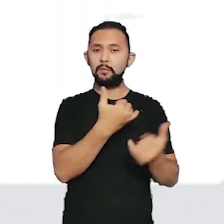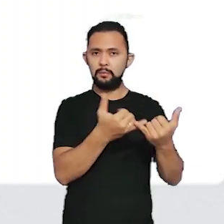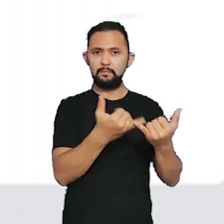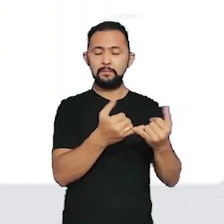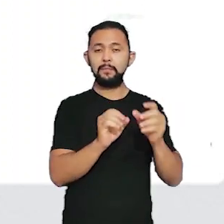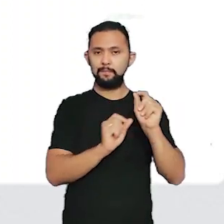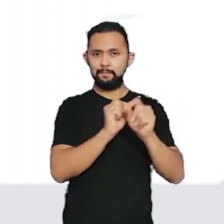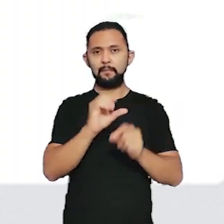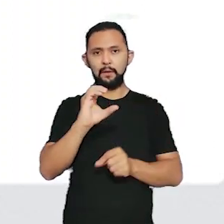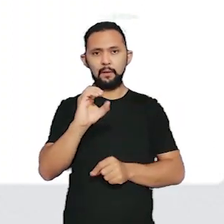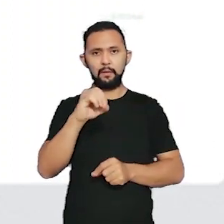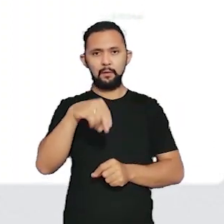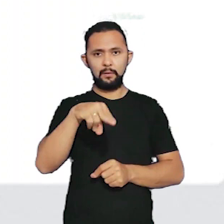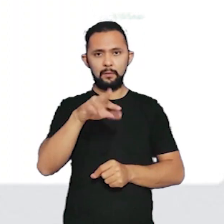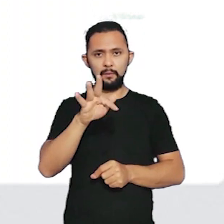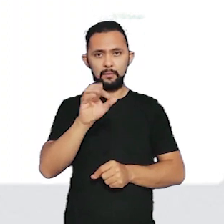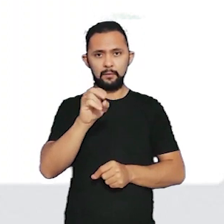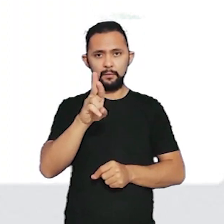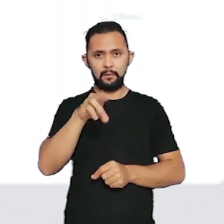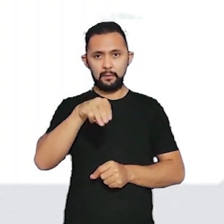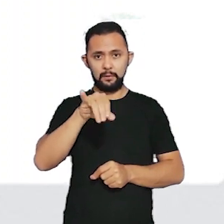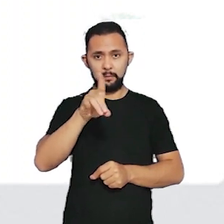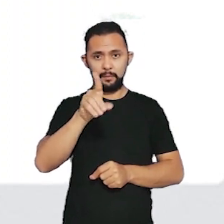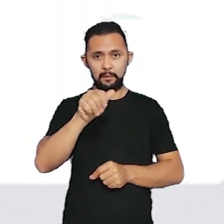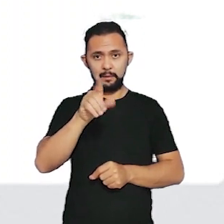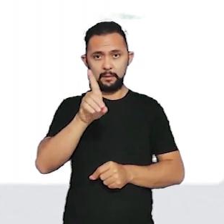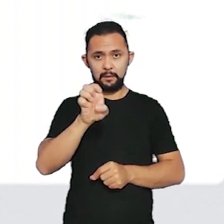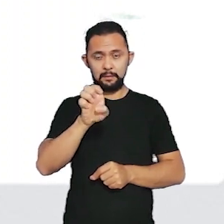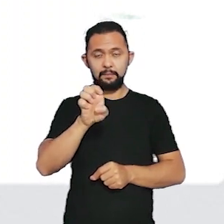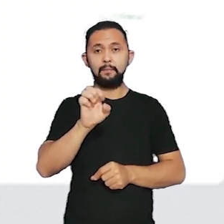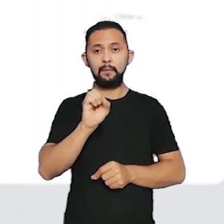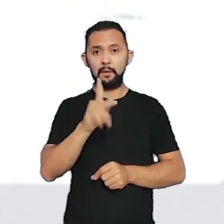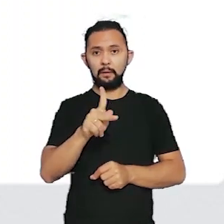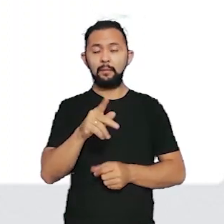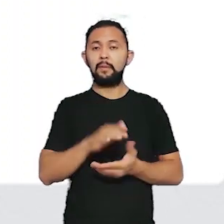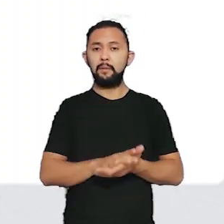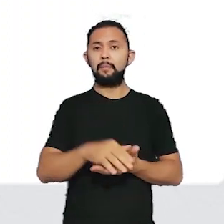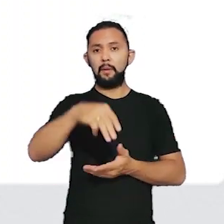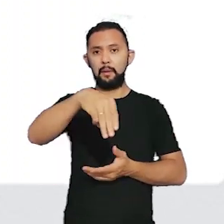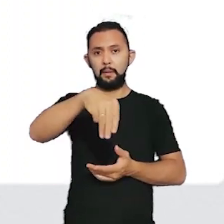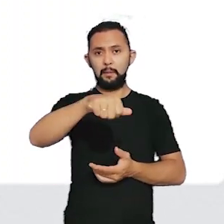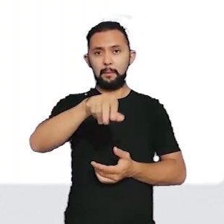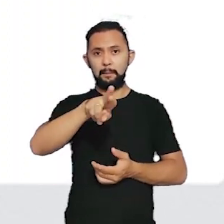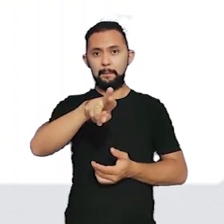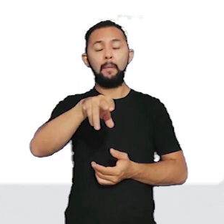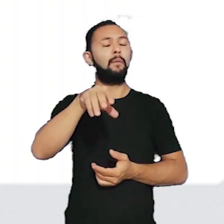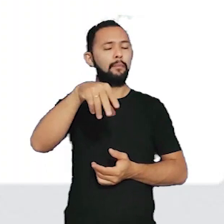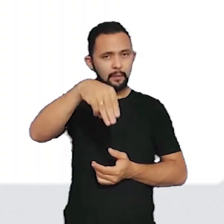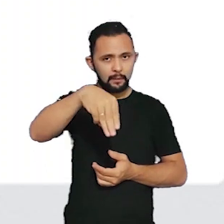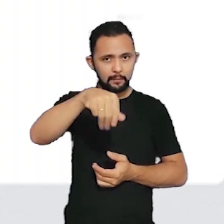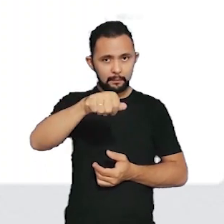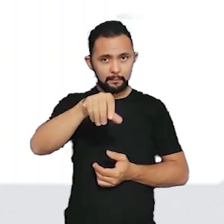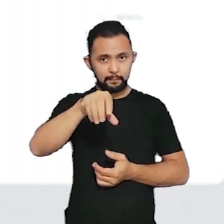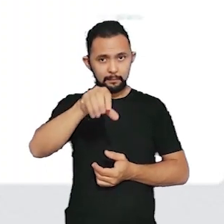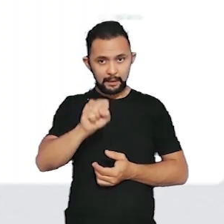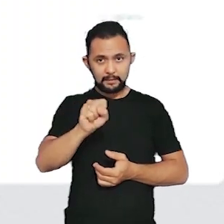ali é uma ideia de conformidade. E o mas, pessoal, trazendo sempre aí uma ideia de oposição, tá? Então, o gabarito da